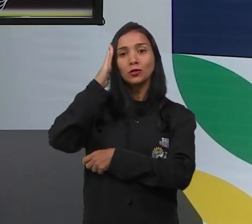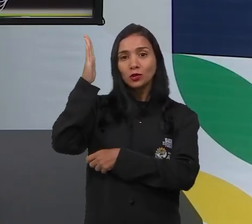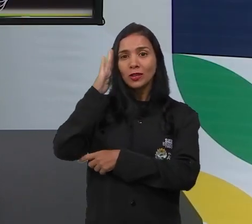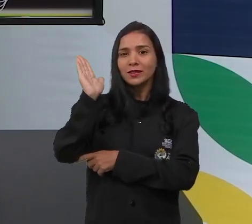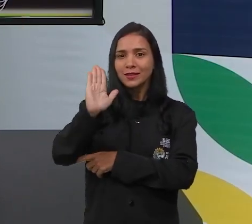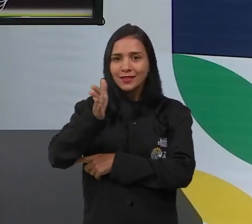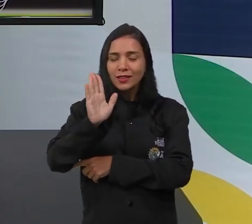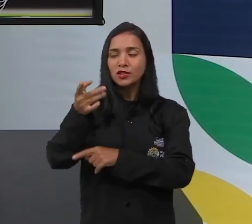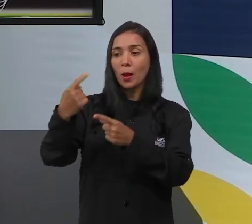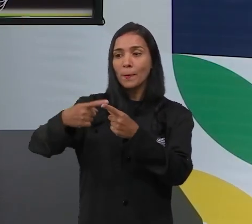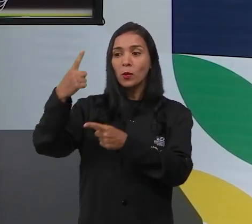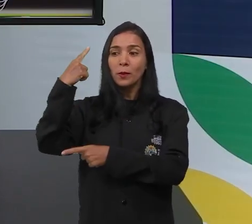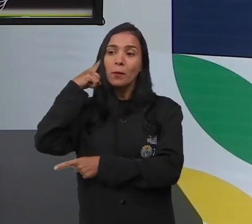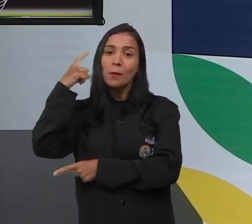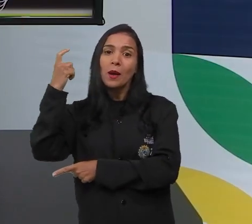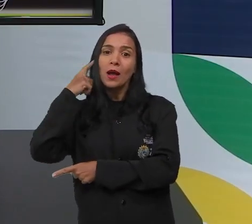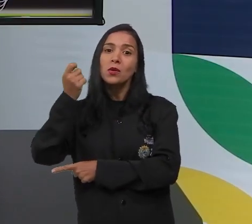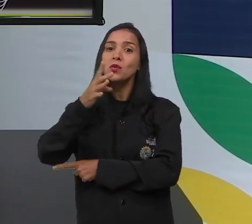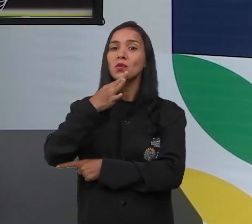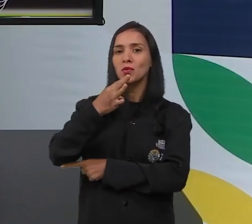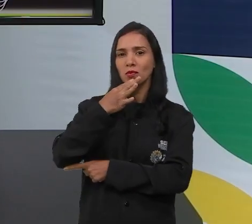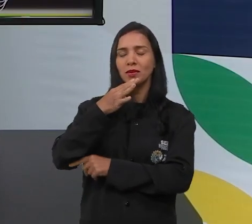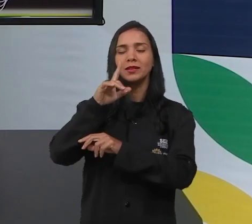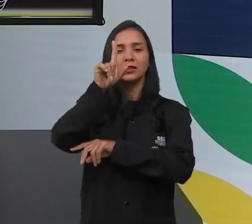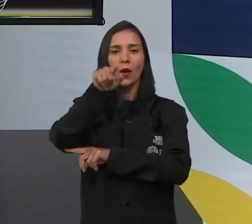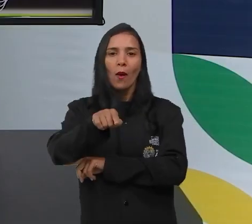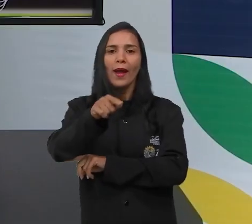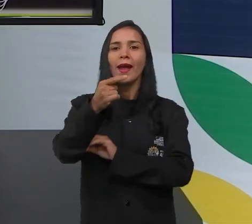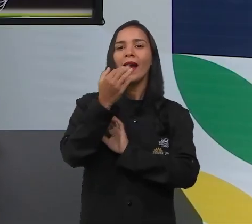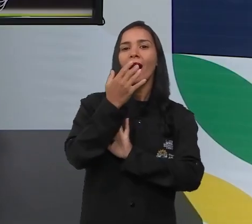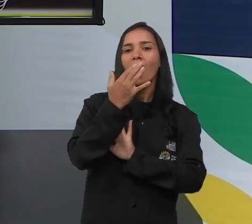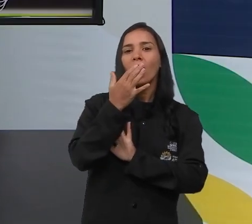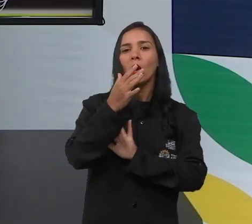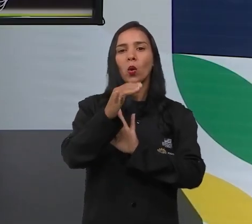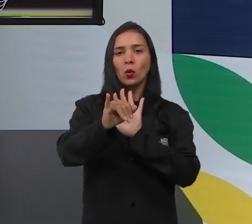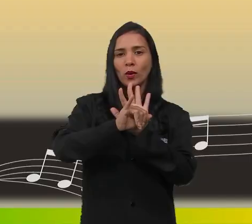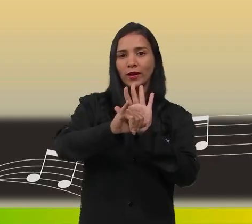dos instrumentos, é chamado de timbre, que é a cor do som.